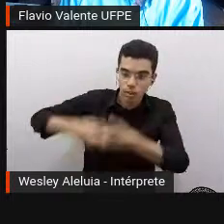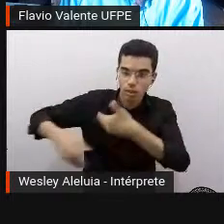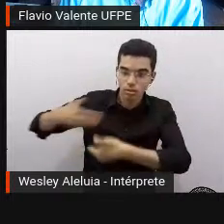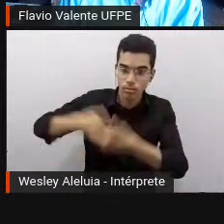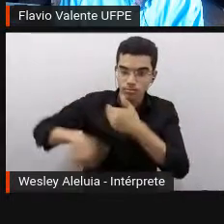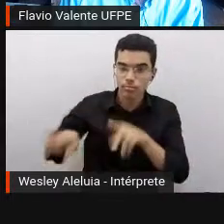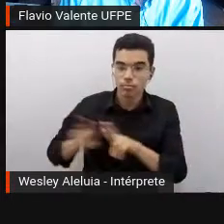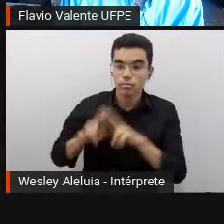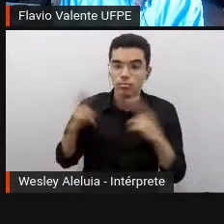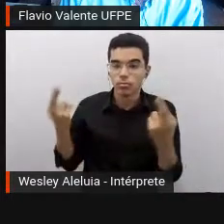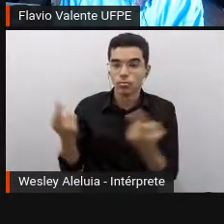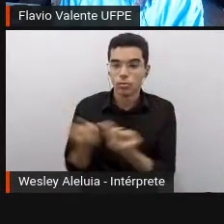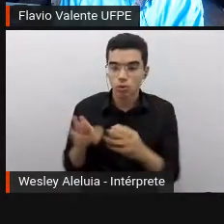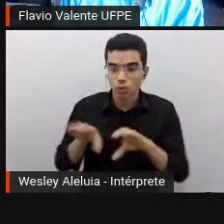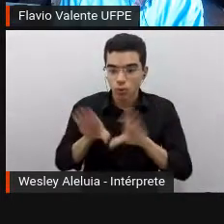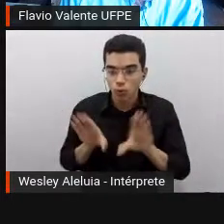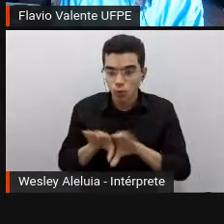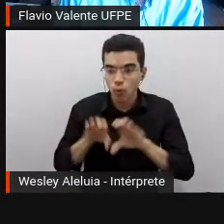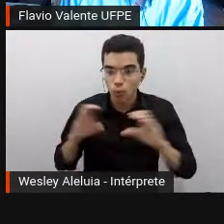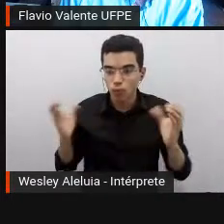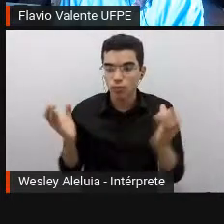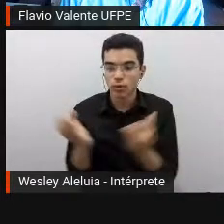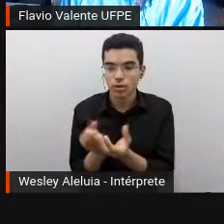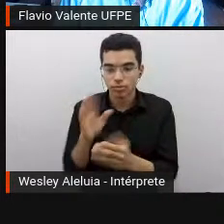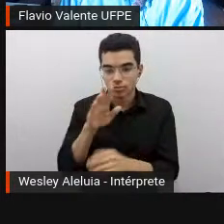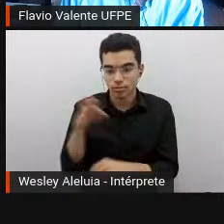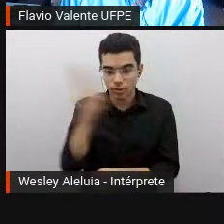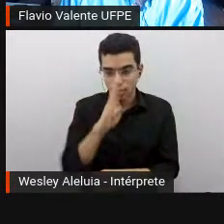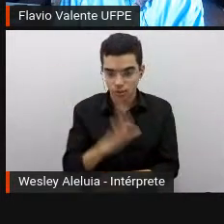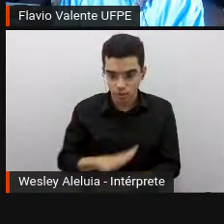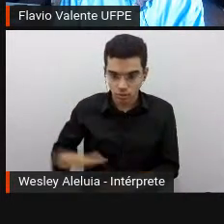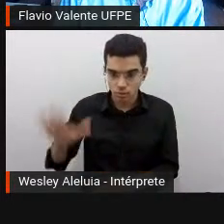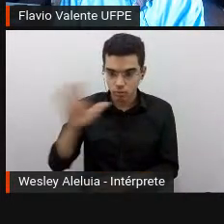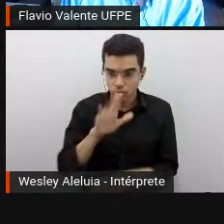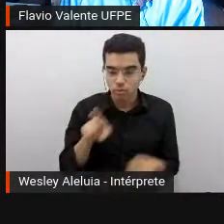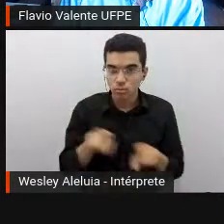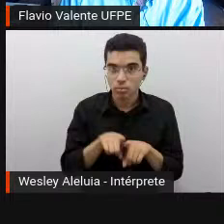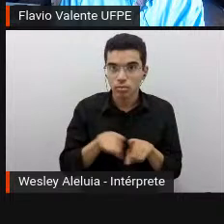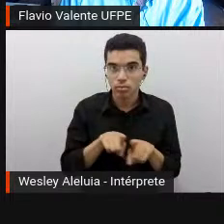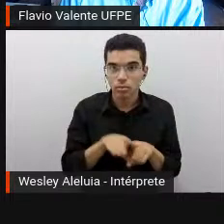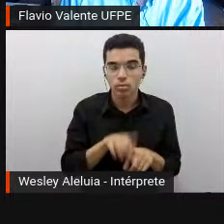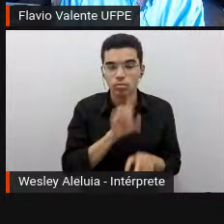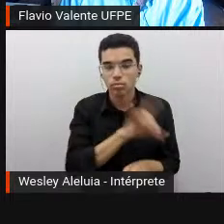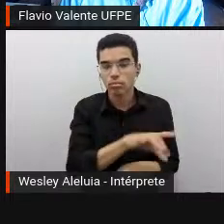nacionais de segurança alimentar e dos conselhos estaduais e municipais.